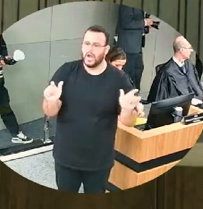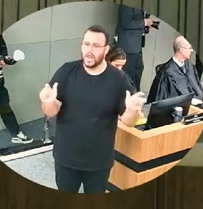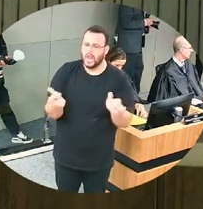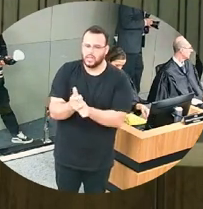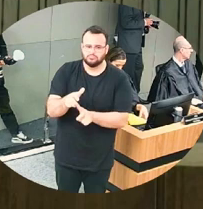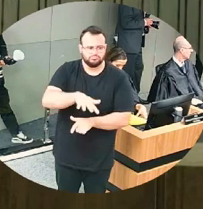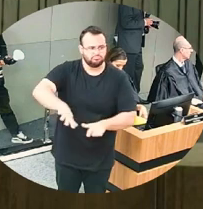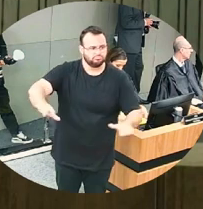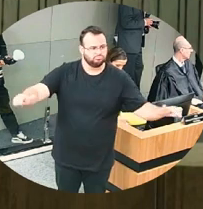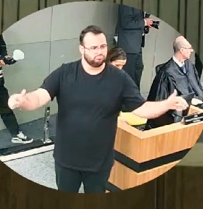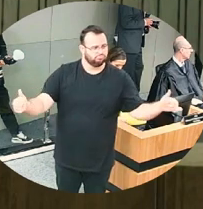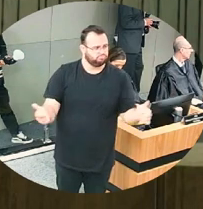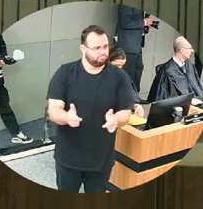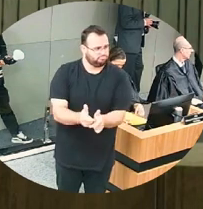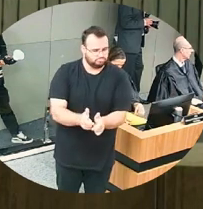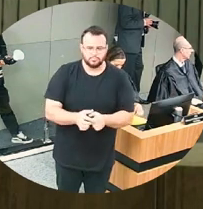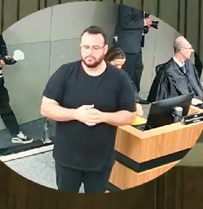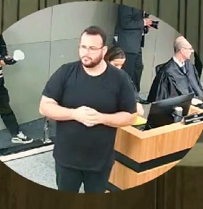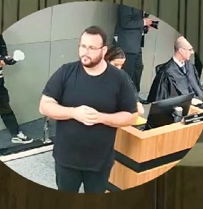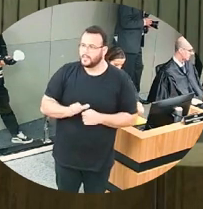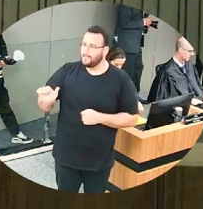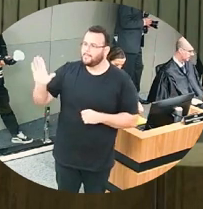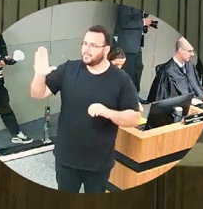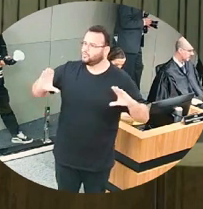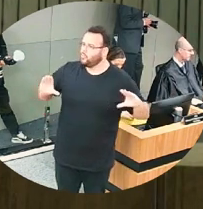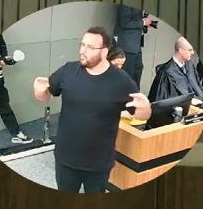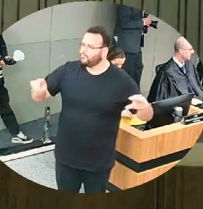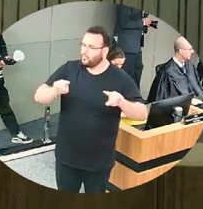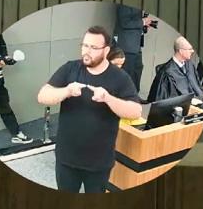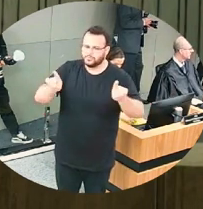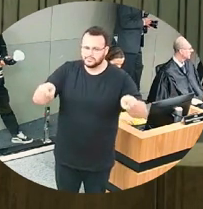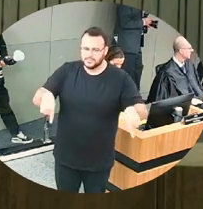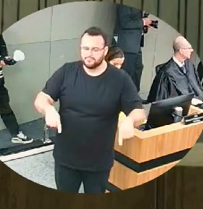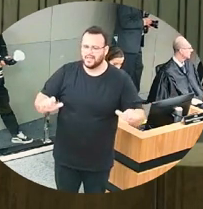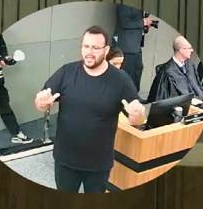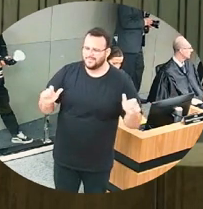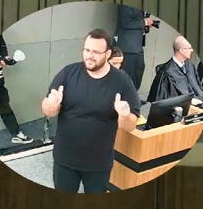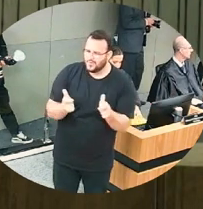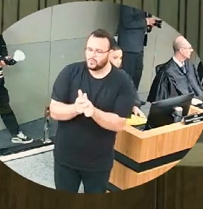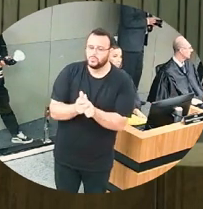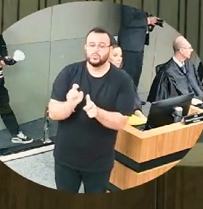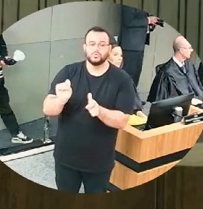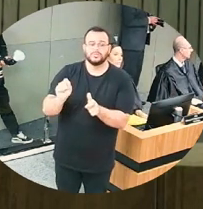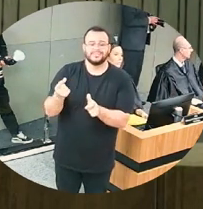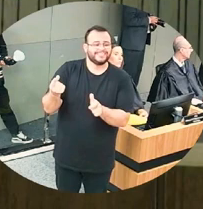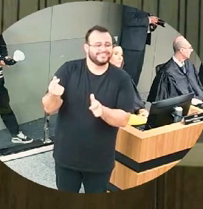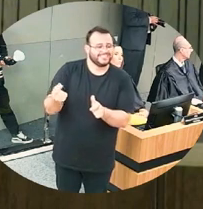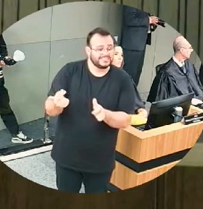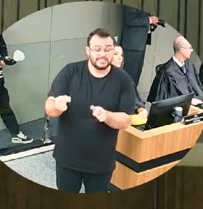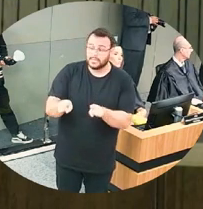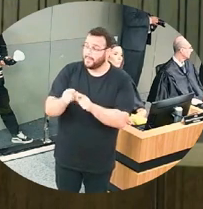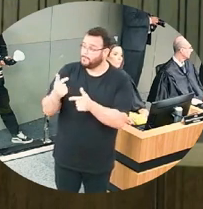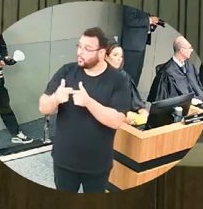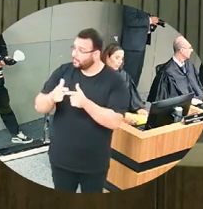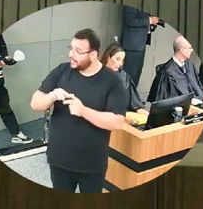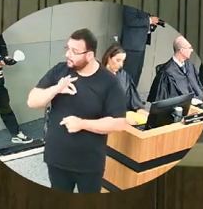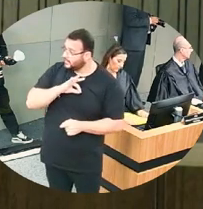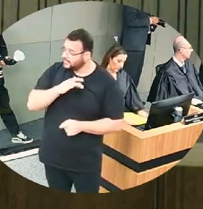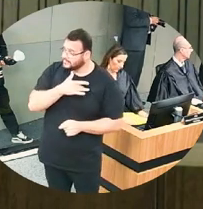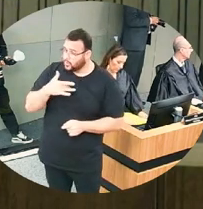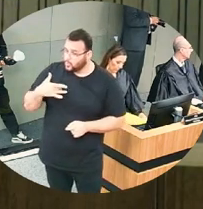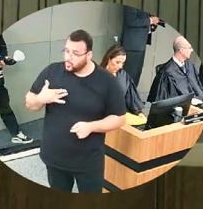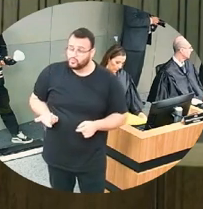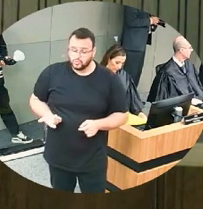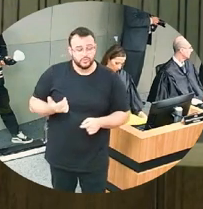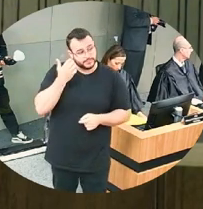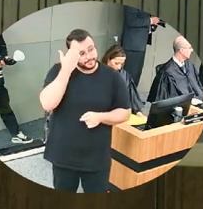os espaços porque damos mais conforto paraos nossos servidores reduzimos inclusive problemas de saúde né porque